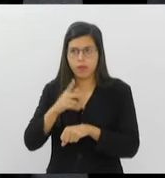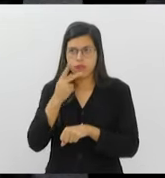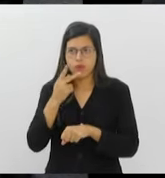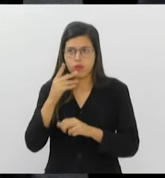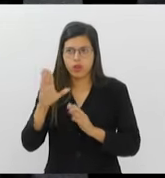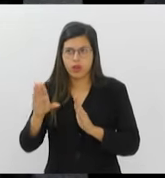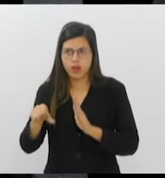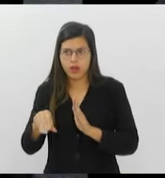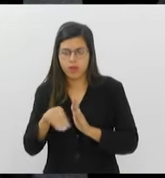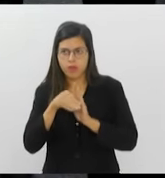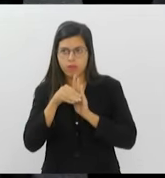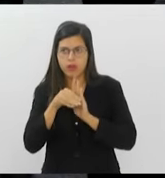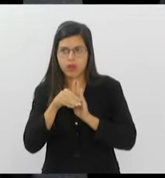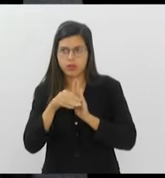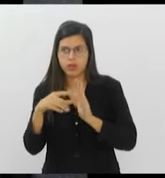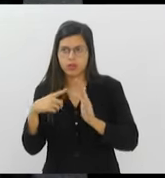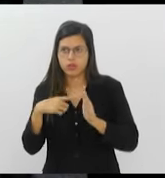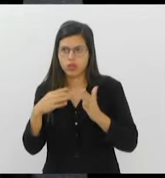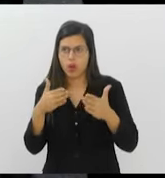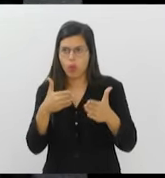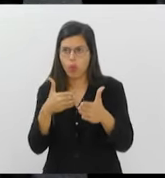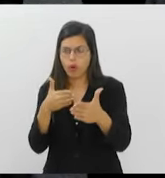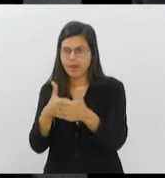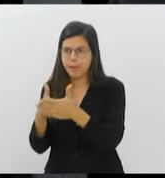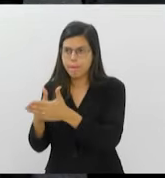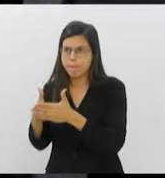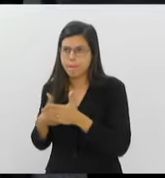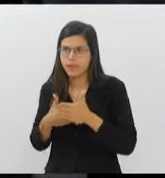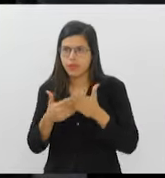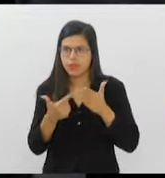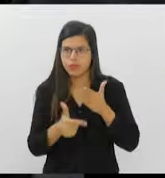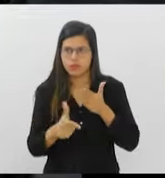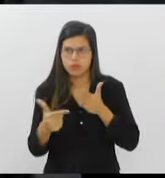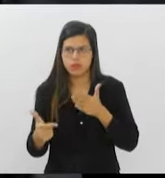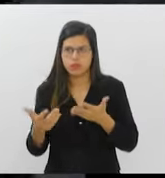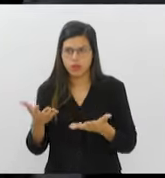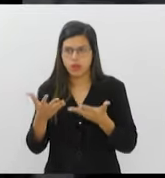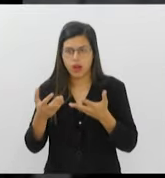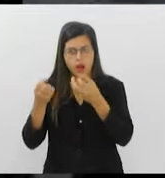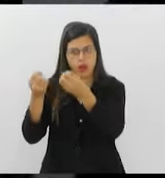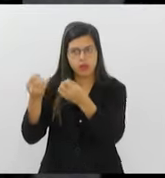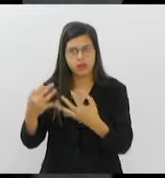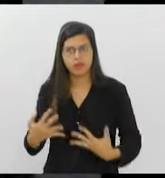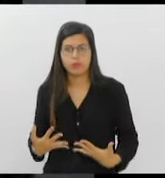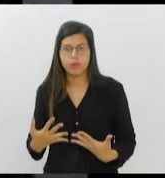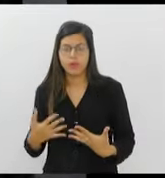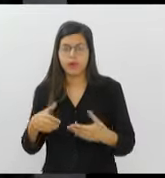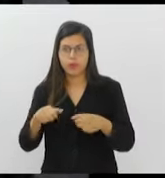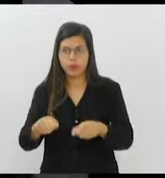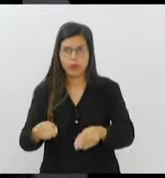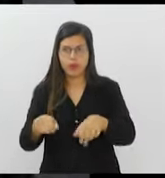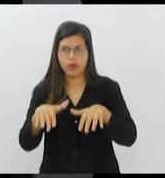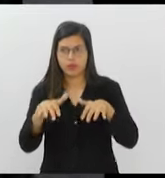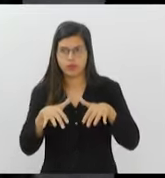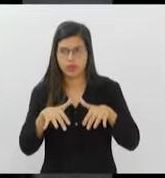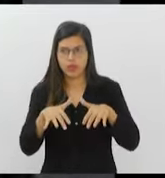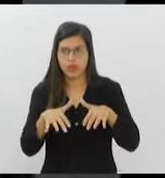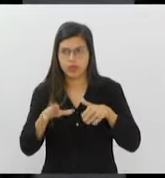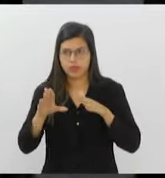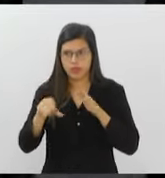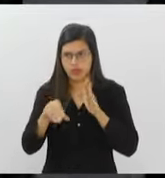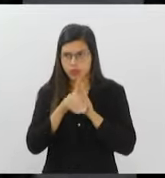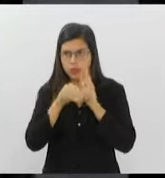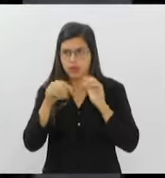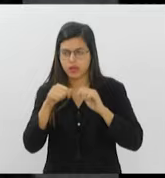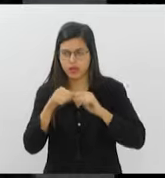emenda definia um limite de reconduções. Eu quero que ele esclareça para esse plenário se a emenda que ele